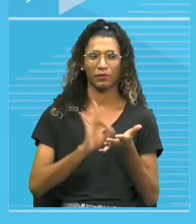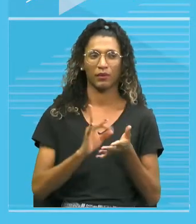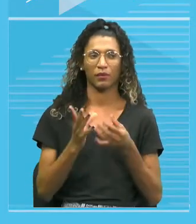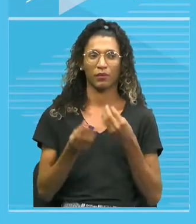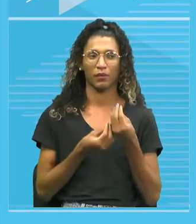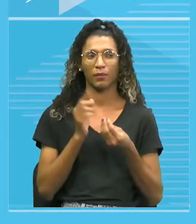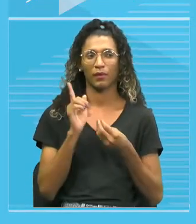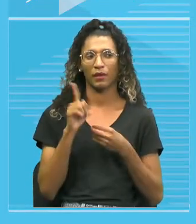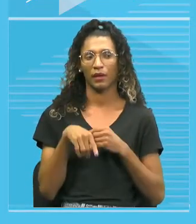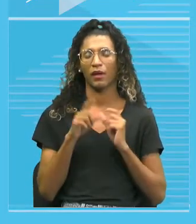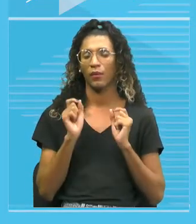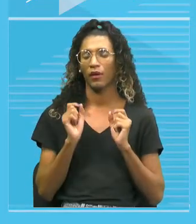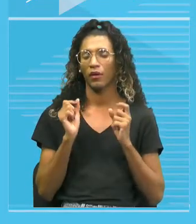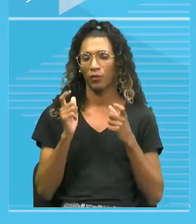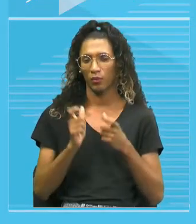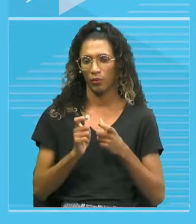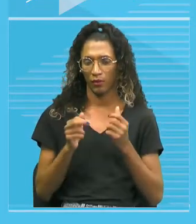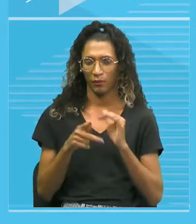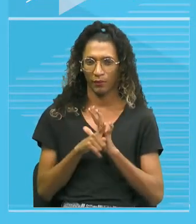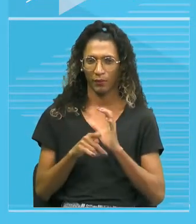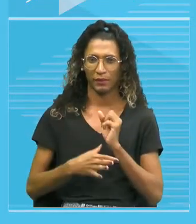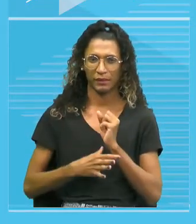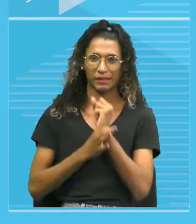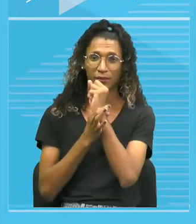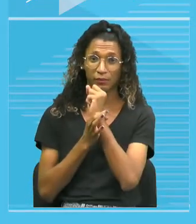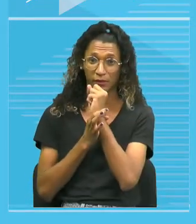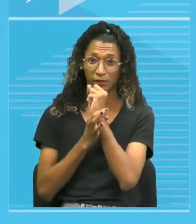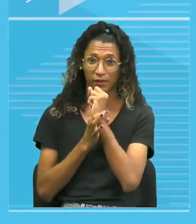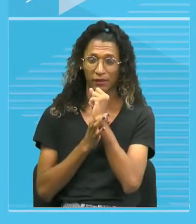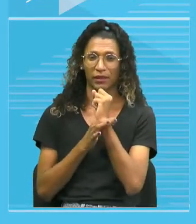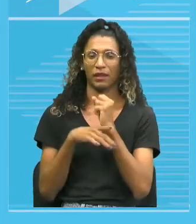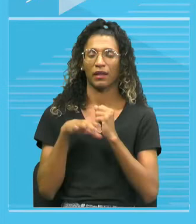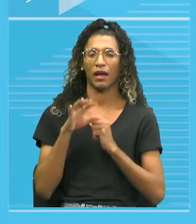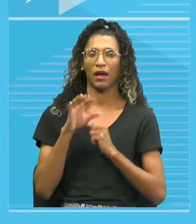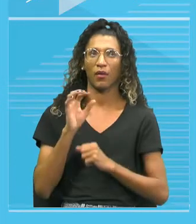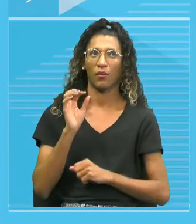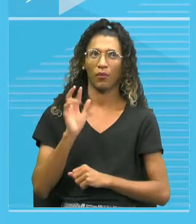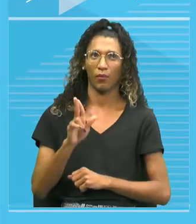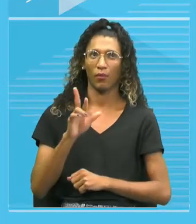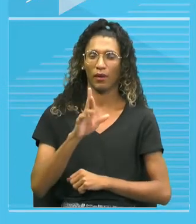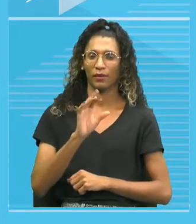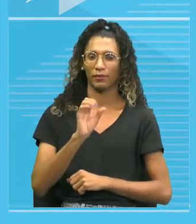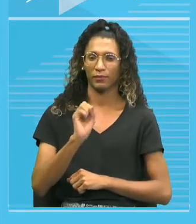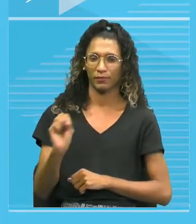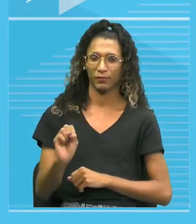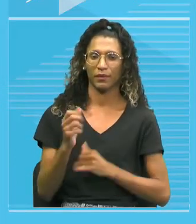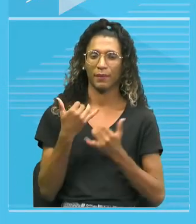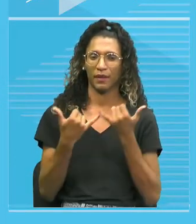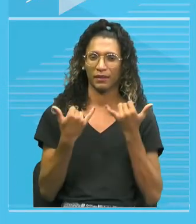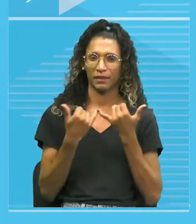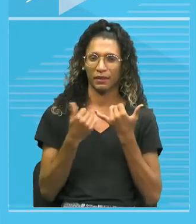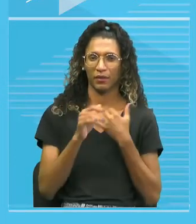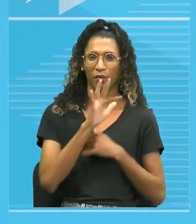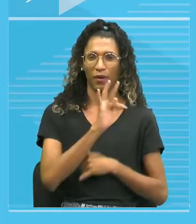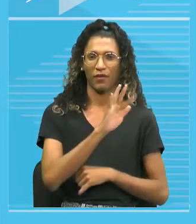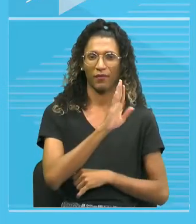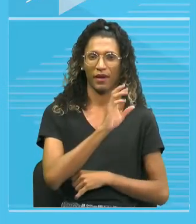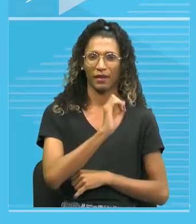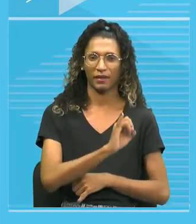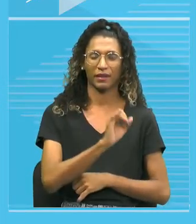o órgão de segurança da União Soviética, parecido aí com o FBI